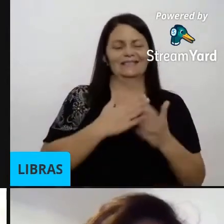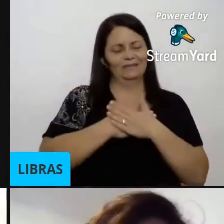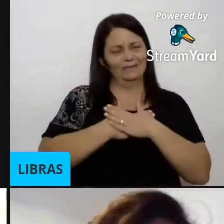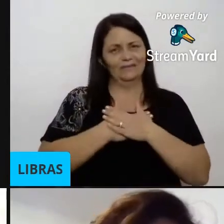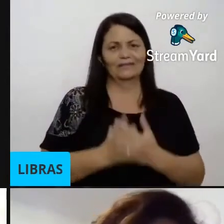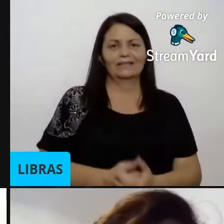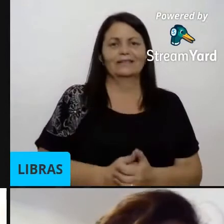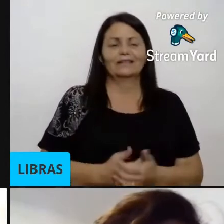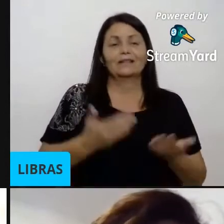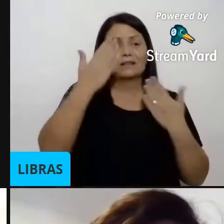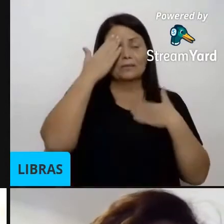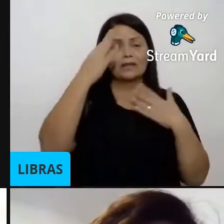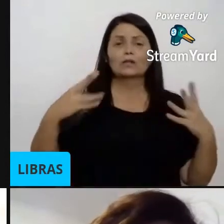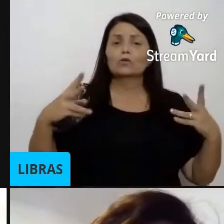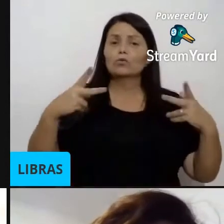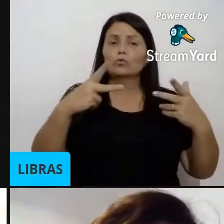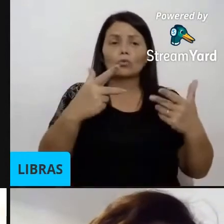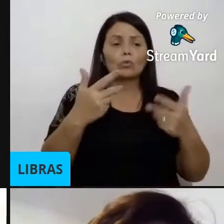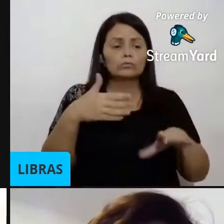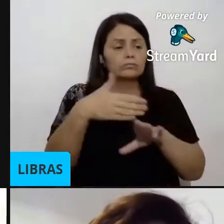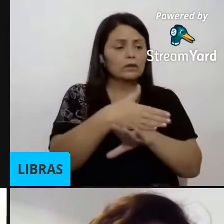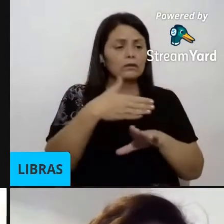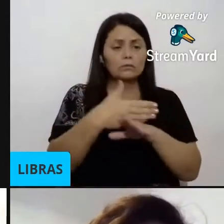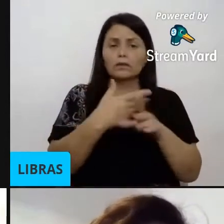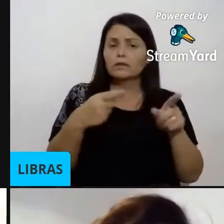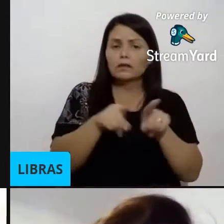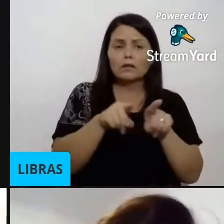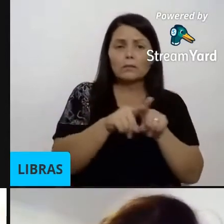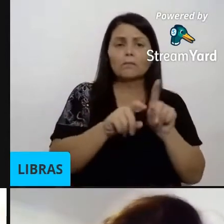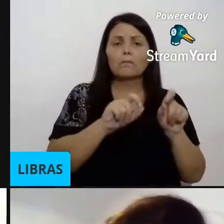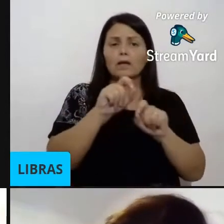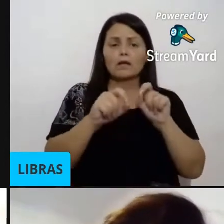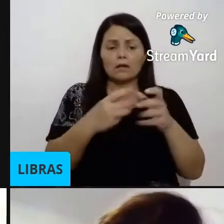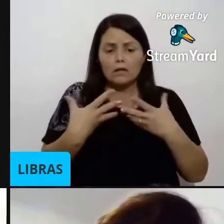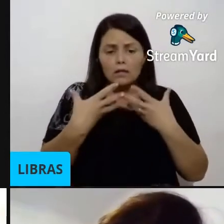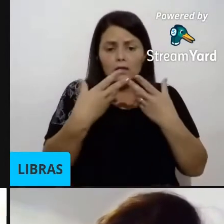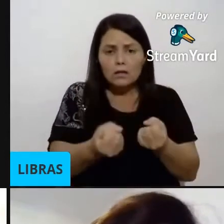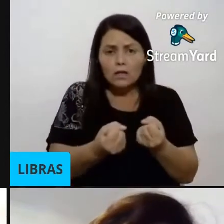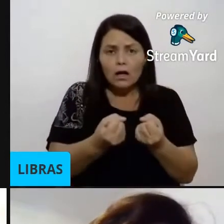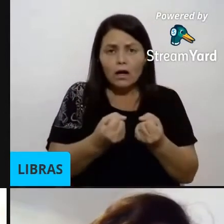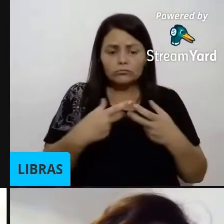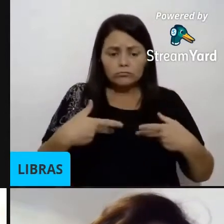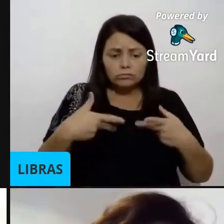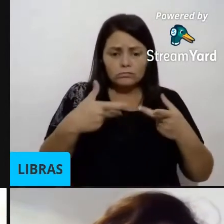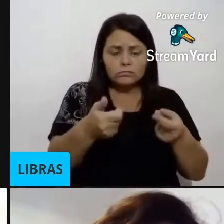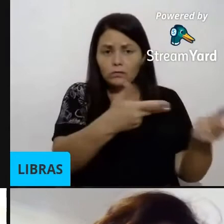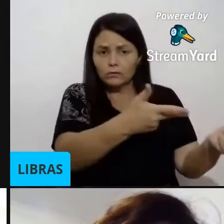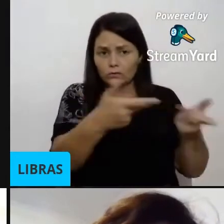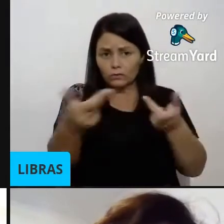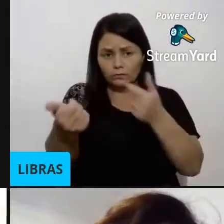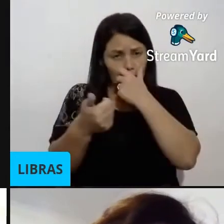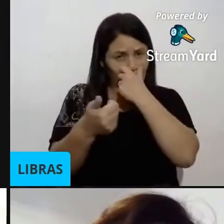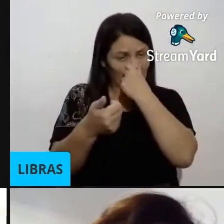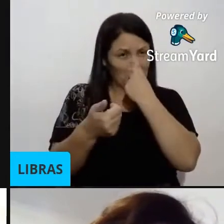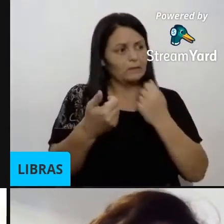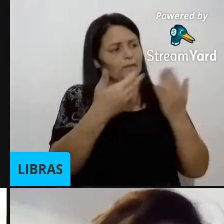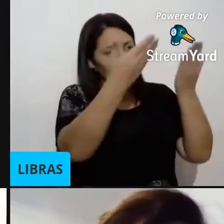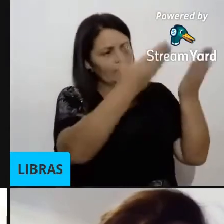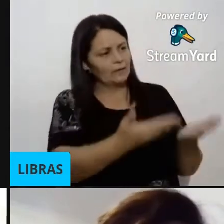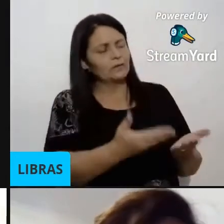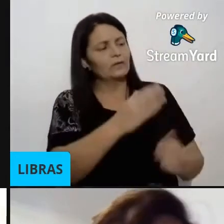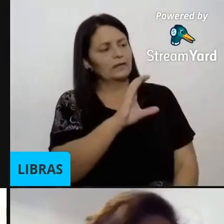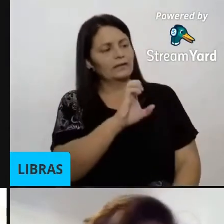E obrigada a todos que estão aqui participando, que aceitaram o nosso convite. E para o senhor, doutor